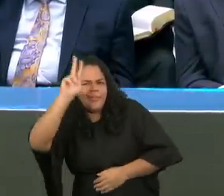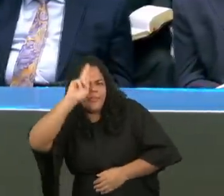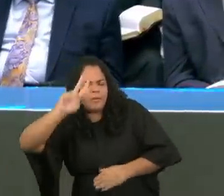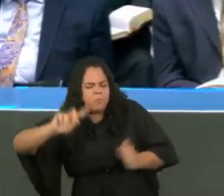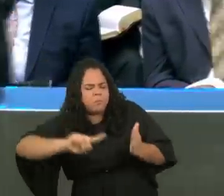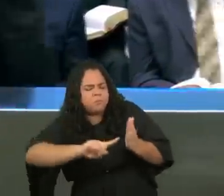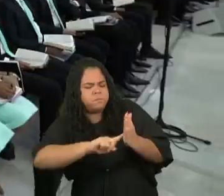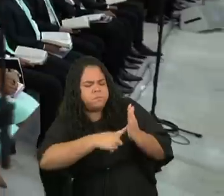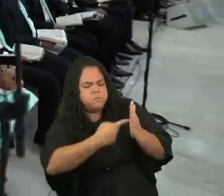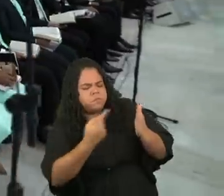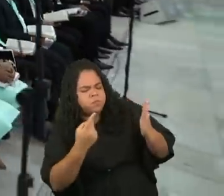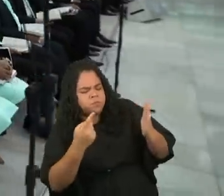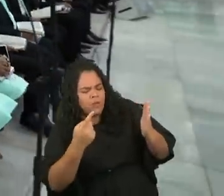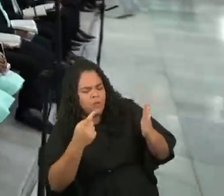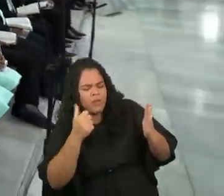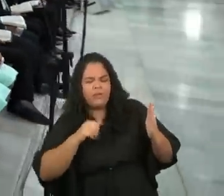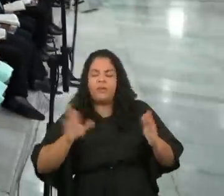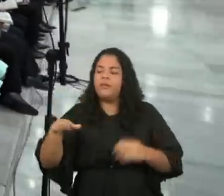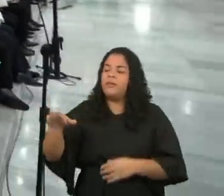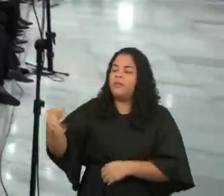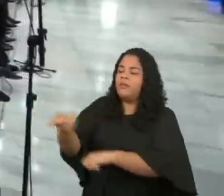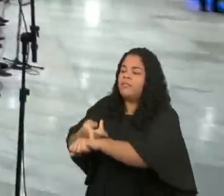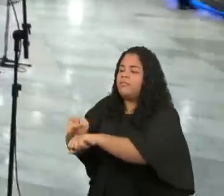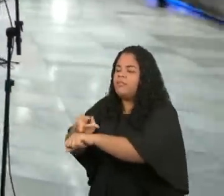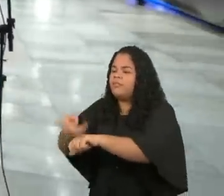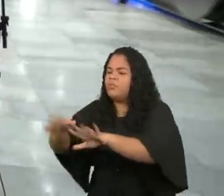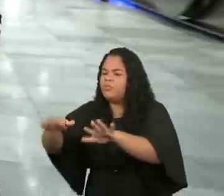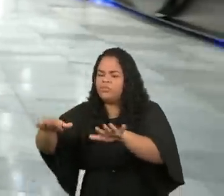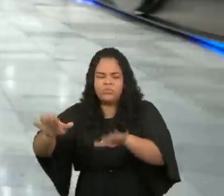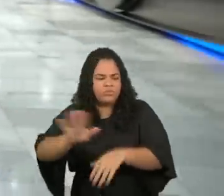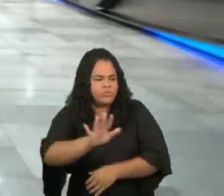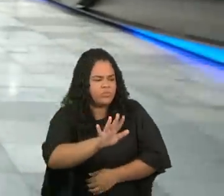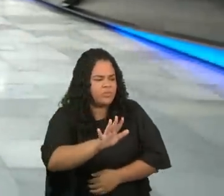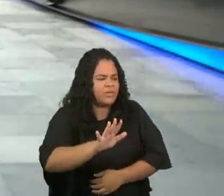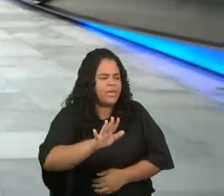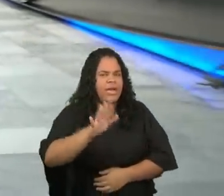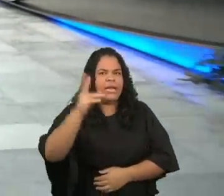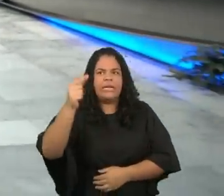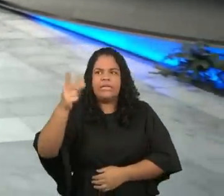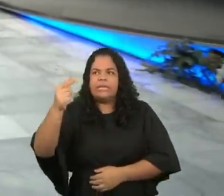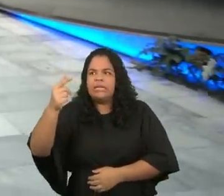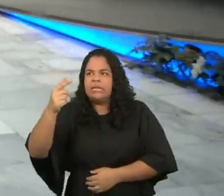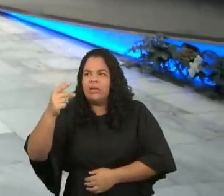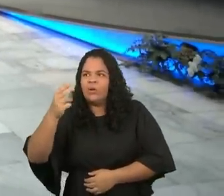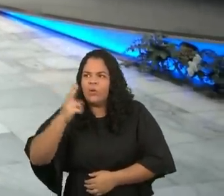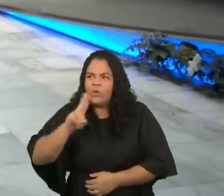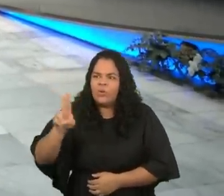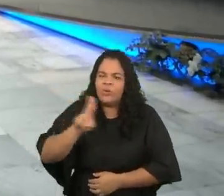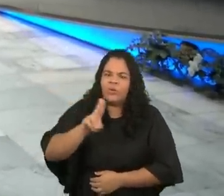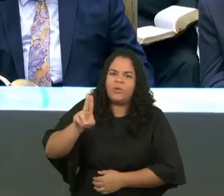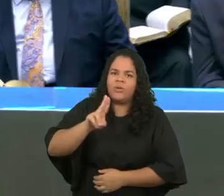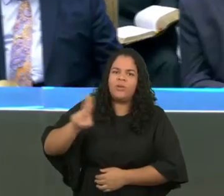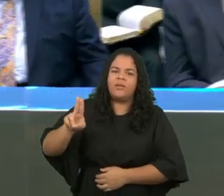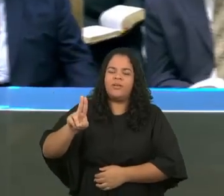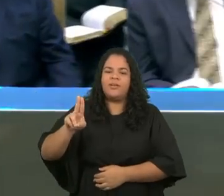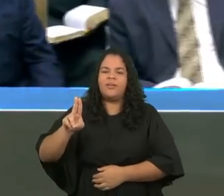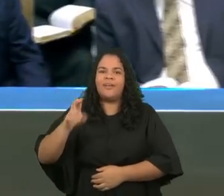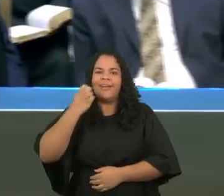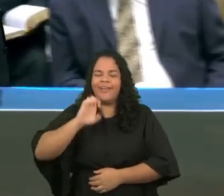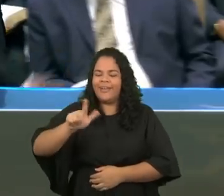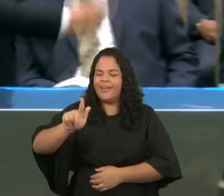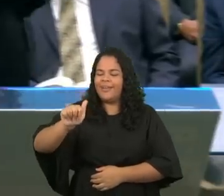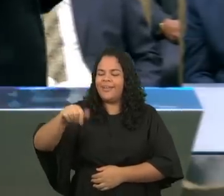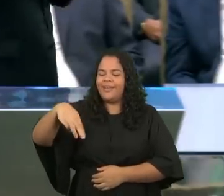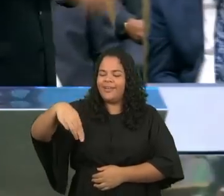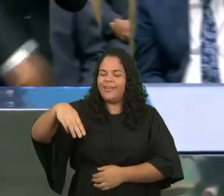a filha do evangelista? Cadê o evangelista? Não está aqui, não. Evangelista, o Gambarra, cadê a filha dele? Tá aí?